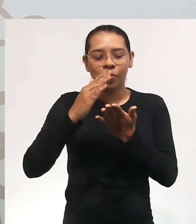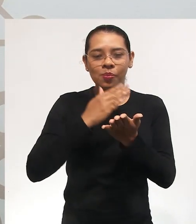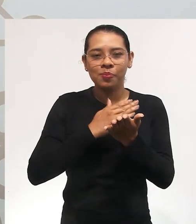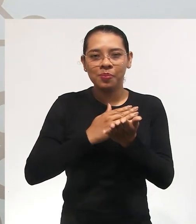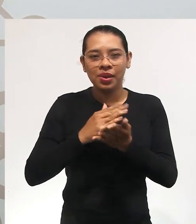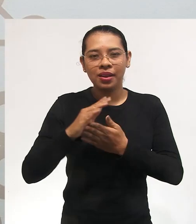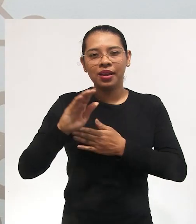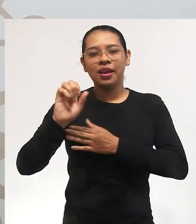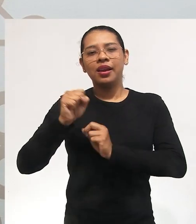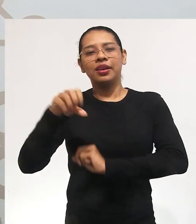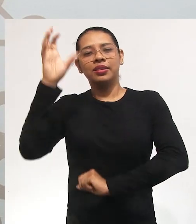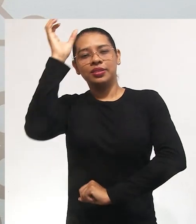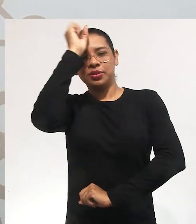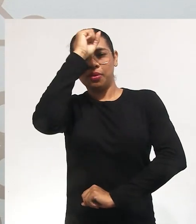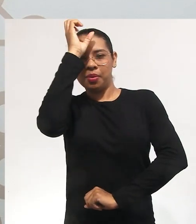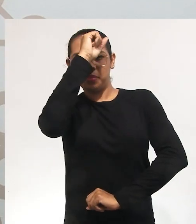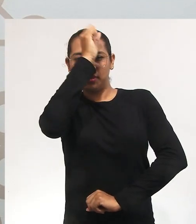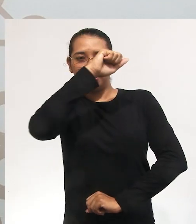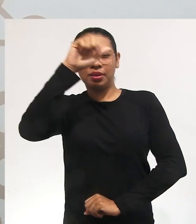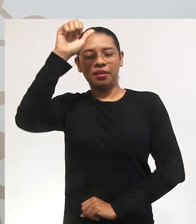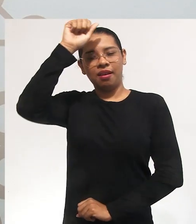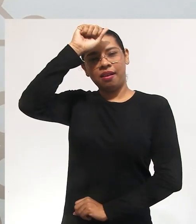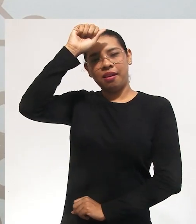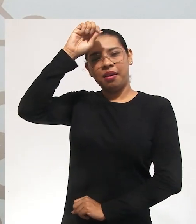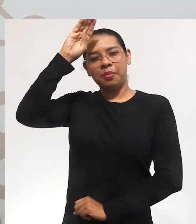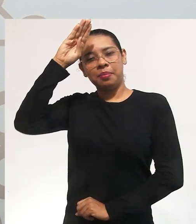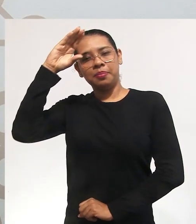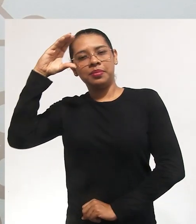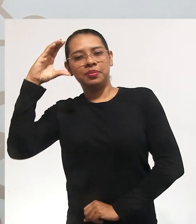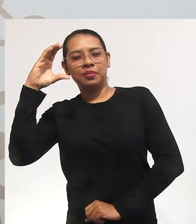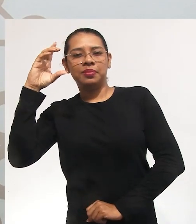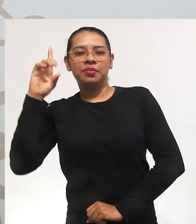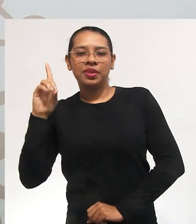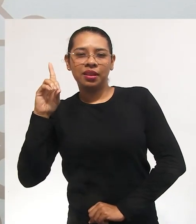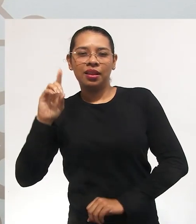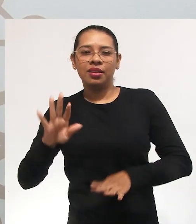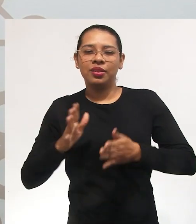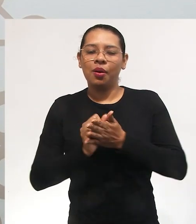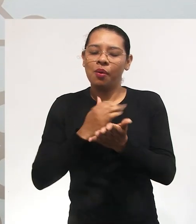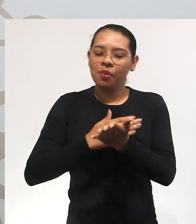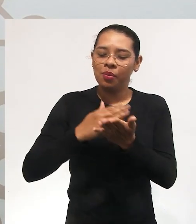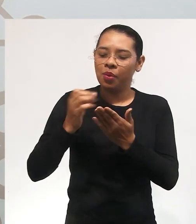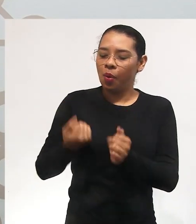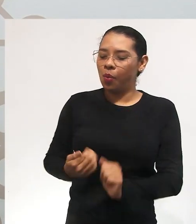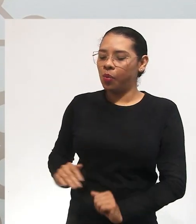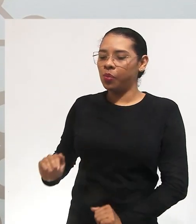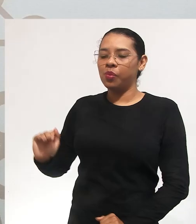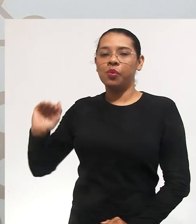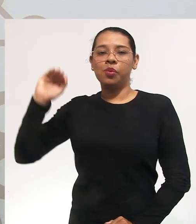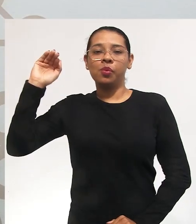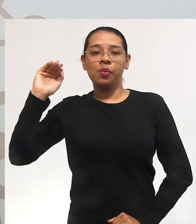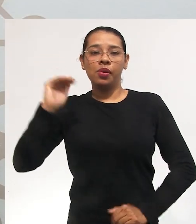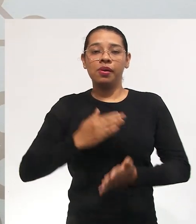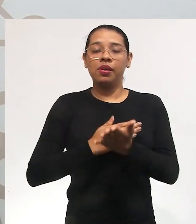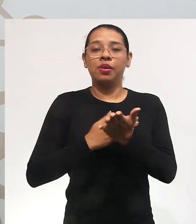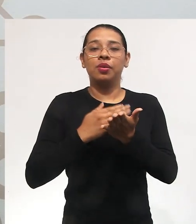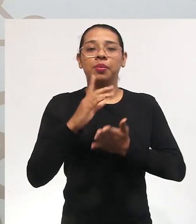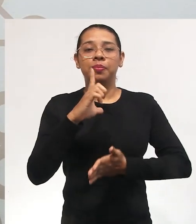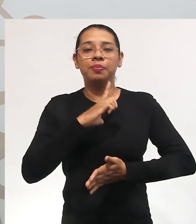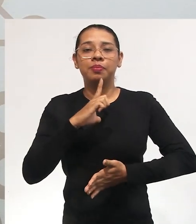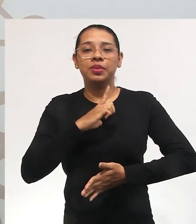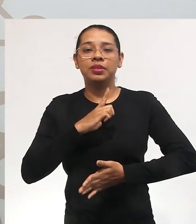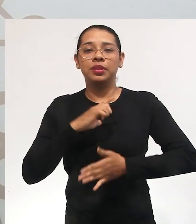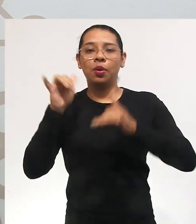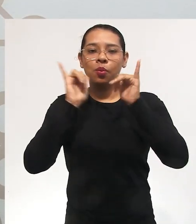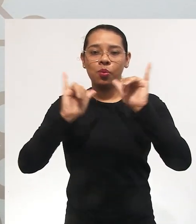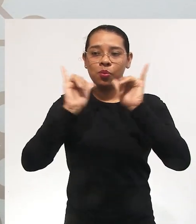alfabetizadas, são letradas, então elas conseguem conviver em sociedade, sendo críticas, tendo acesso às